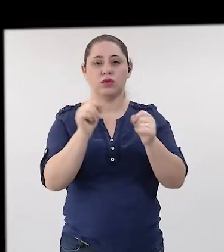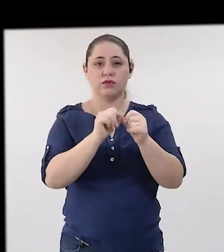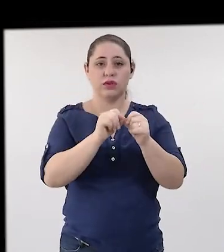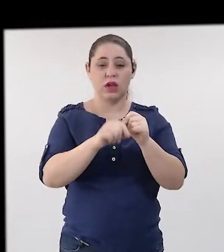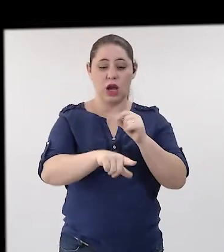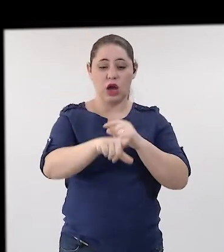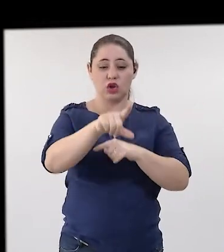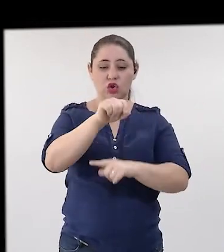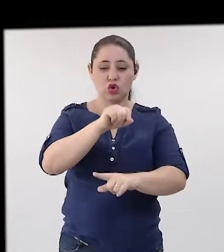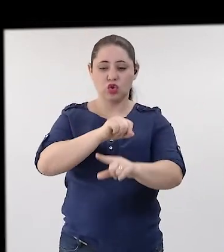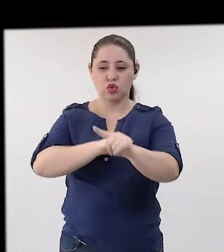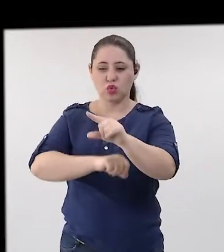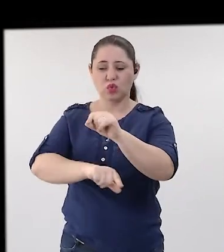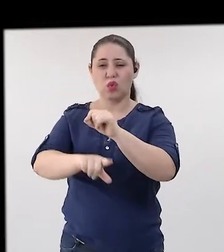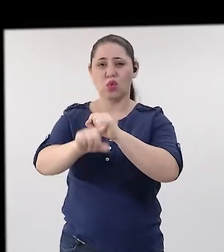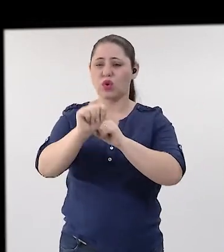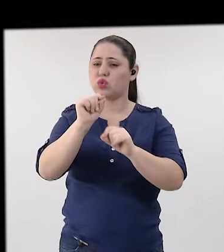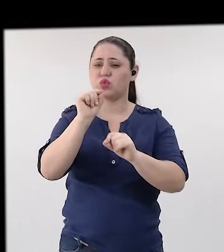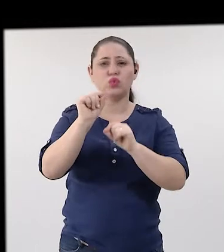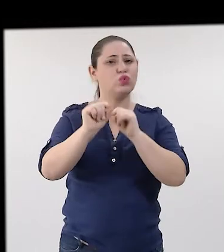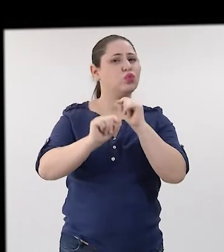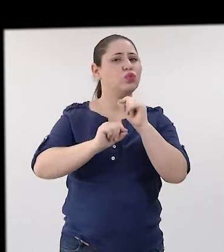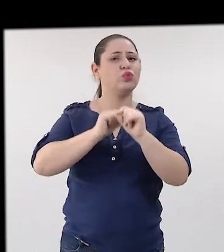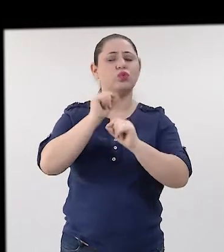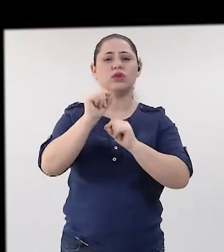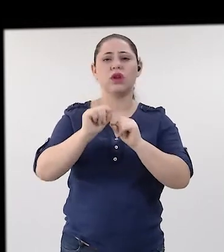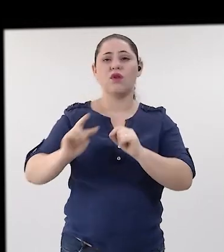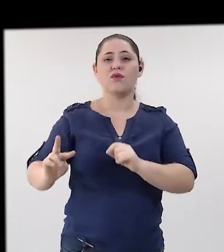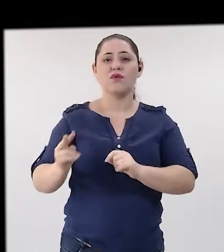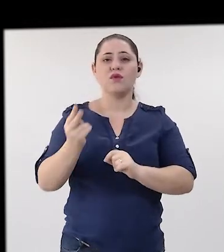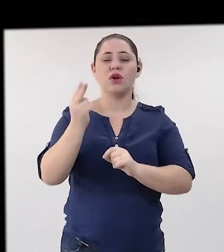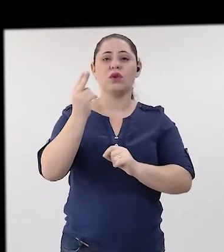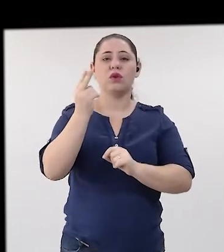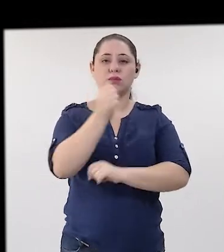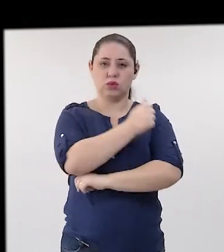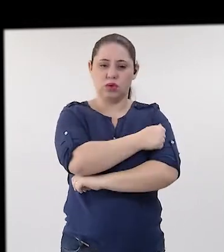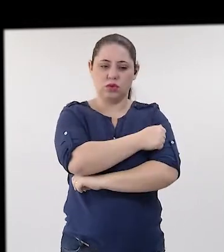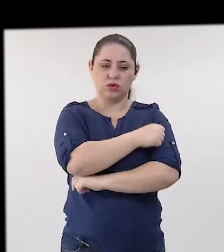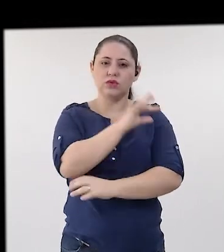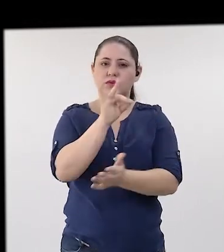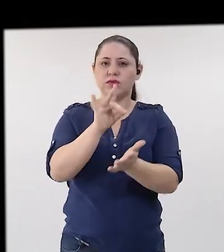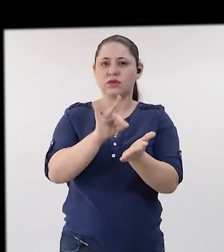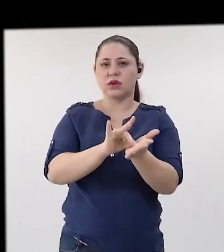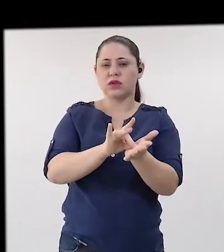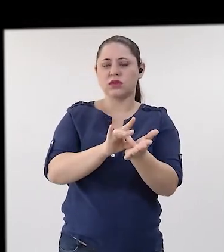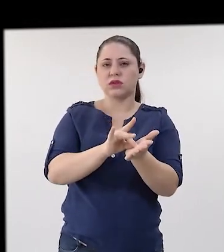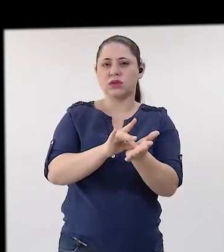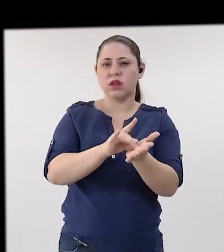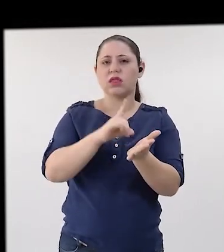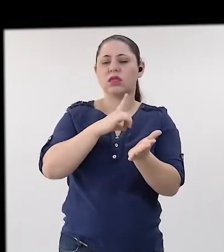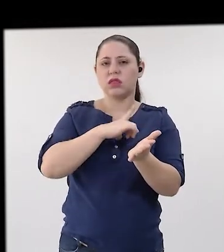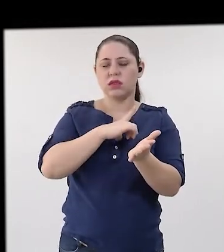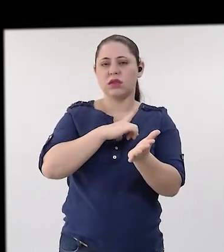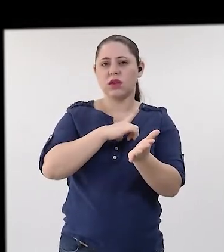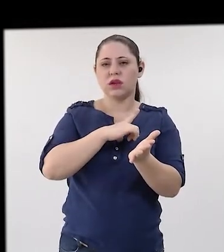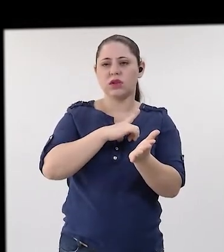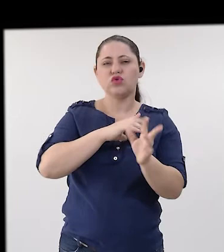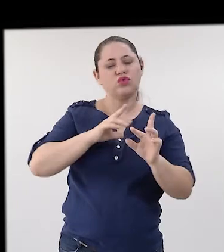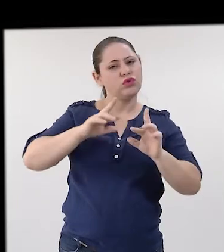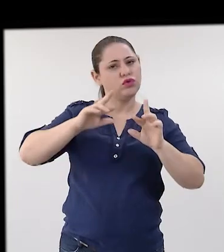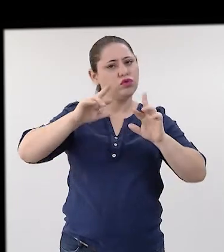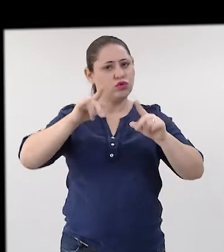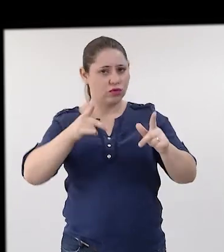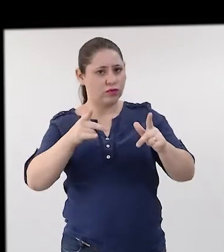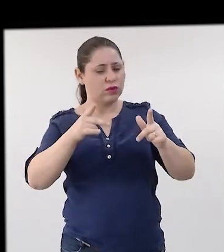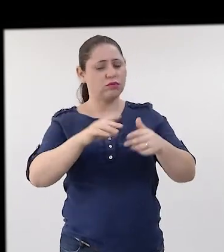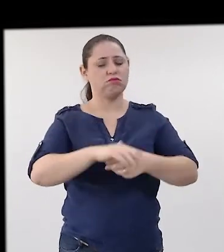hoje. Então fazer essa escolha do que realmente representa valor para aqueles estudantes tem